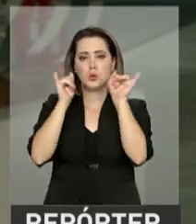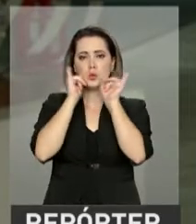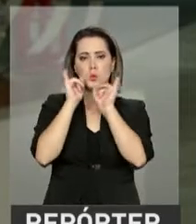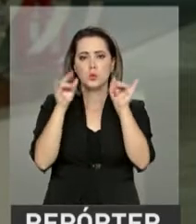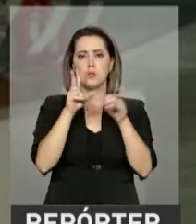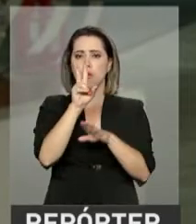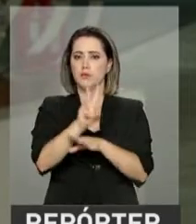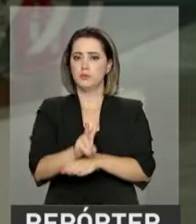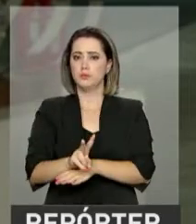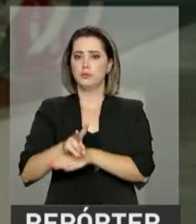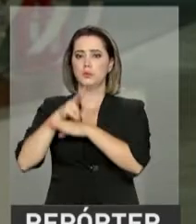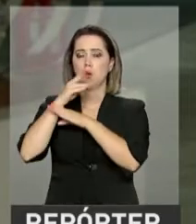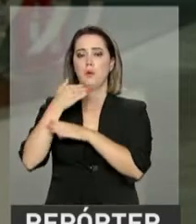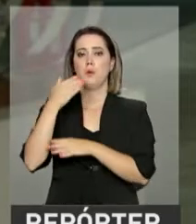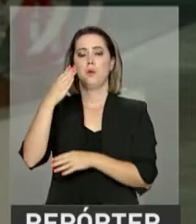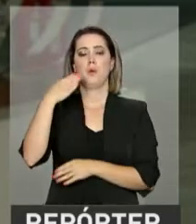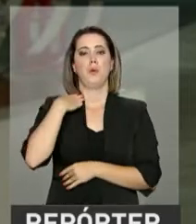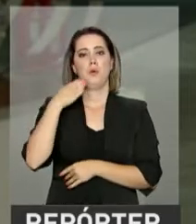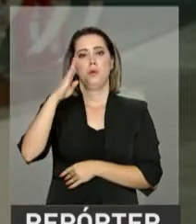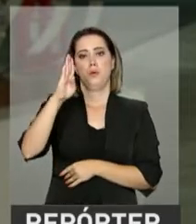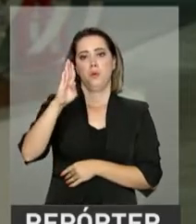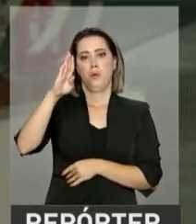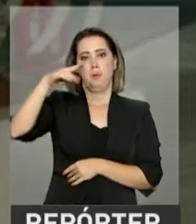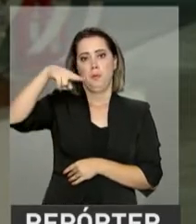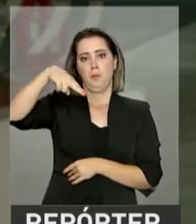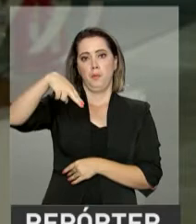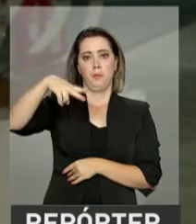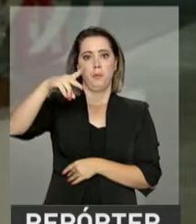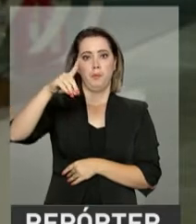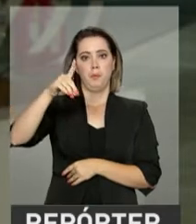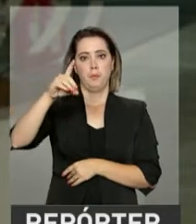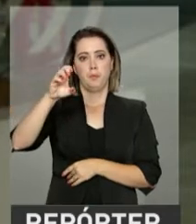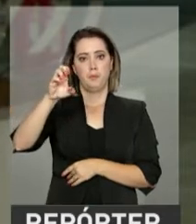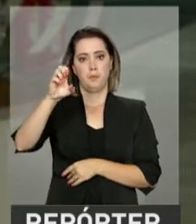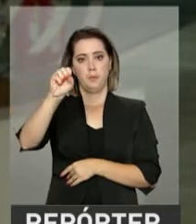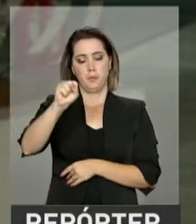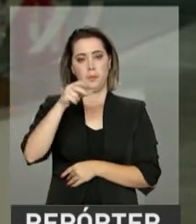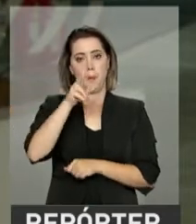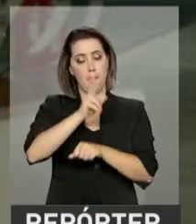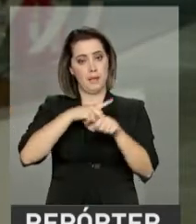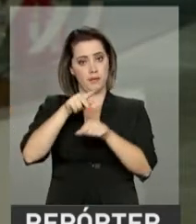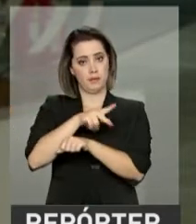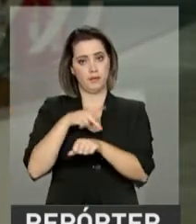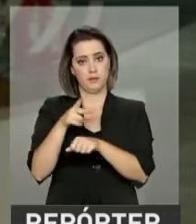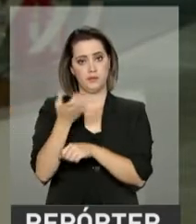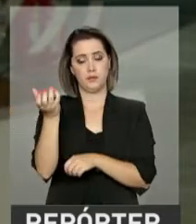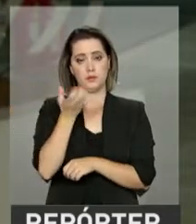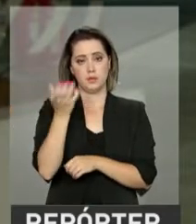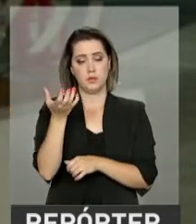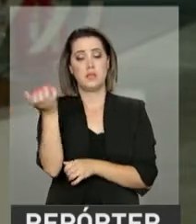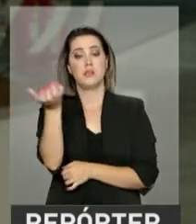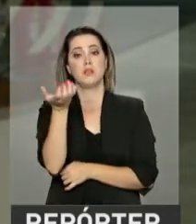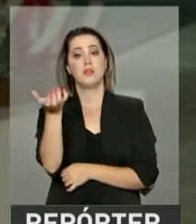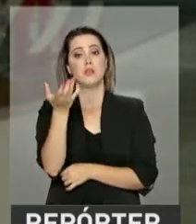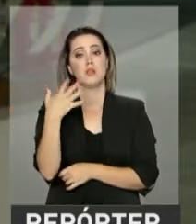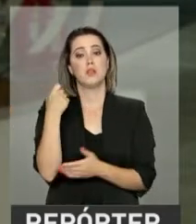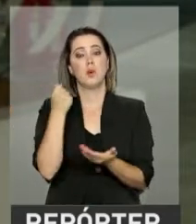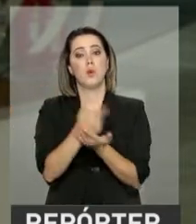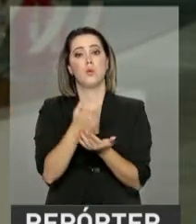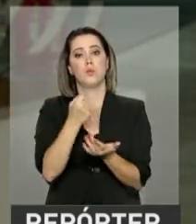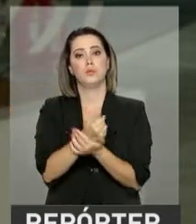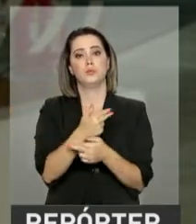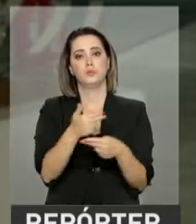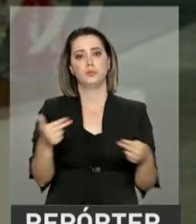do banco nacional de desenvolvimento econômico e social bnds para financiar países que se interessa em encontrar